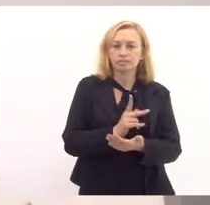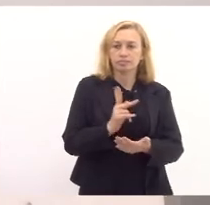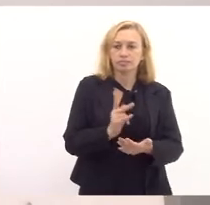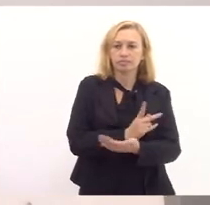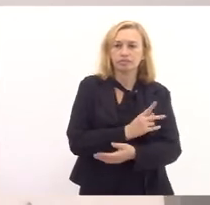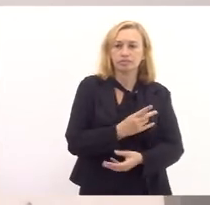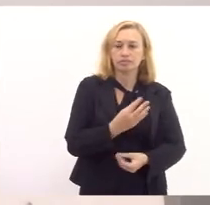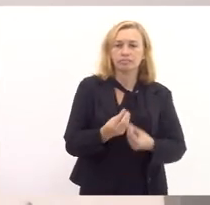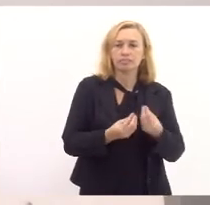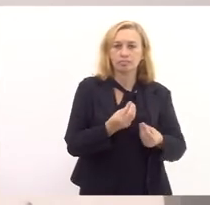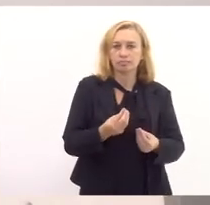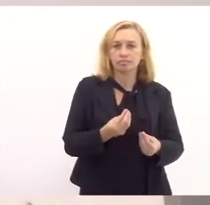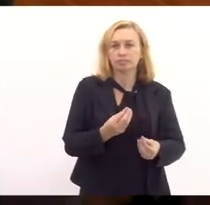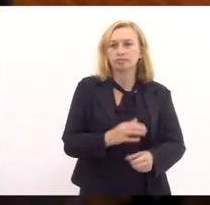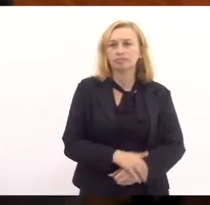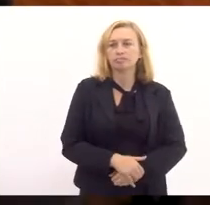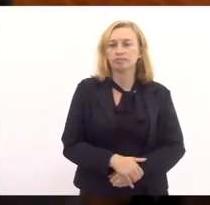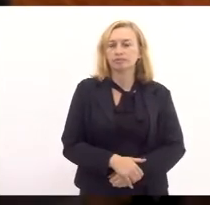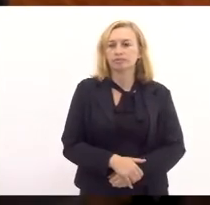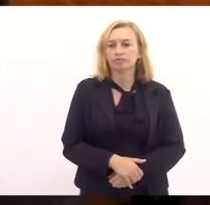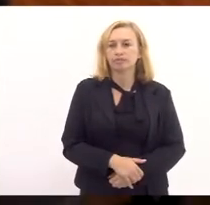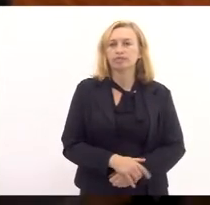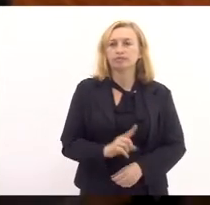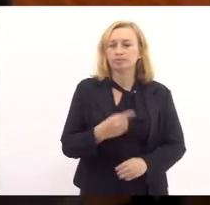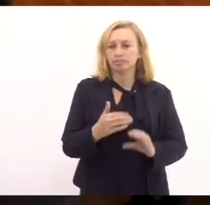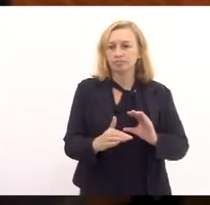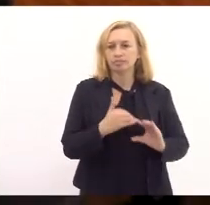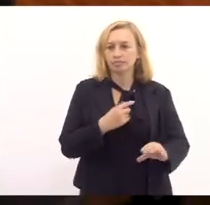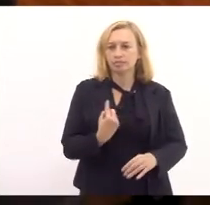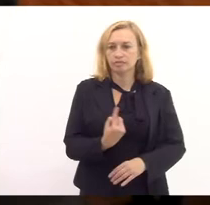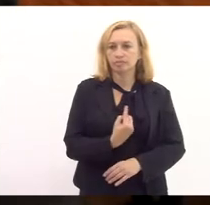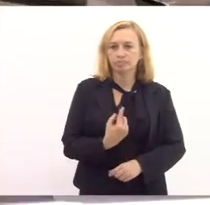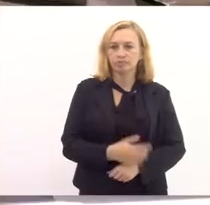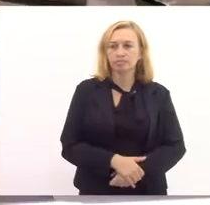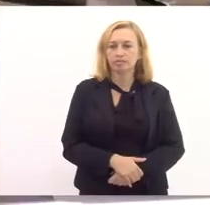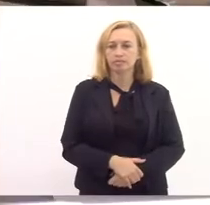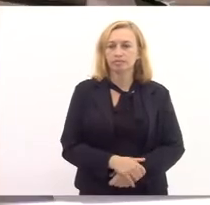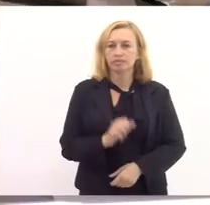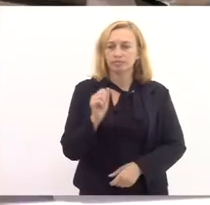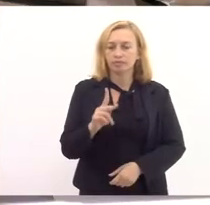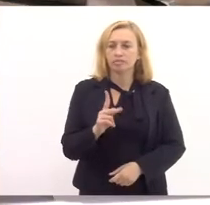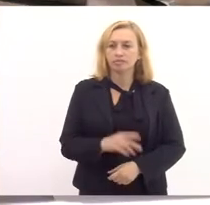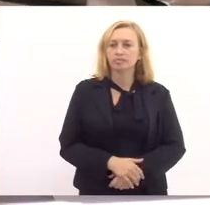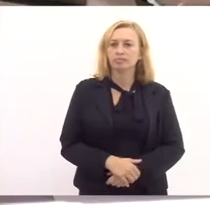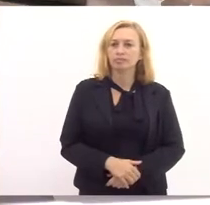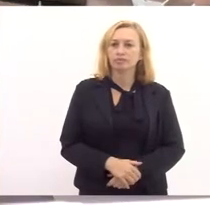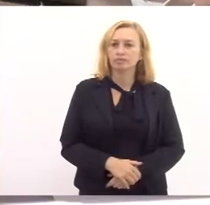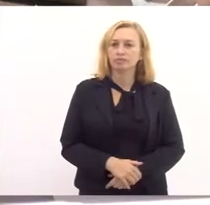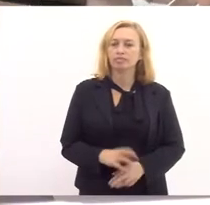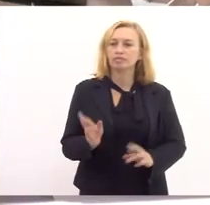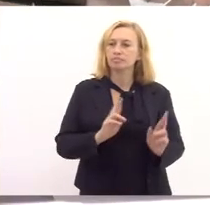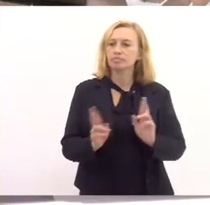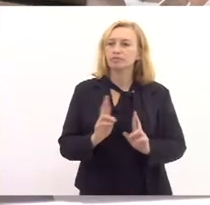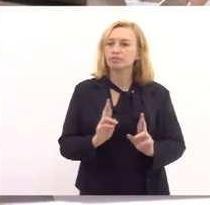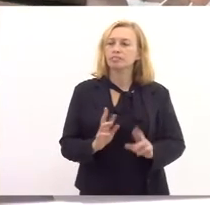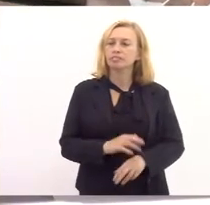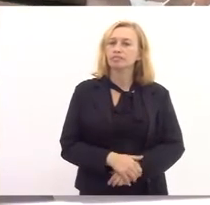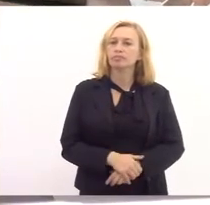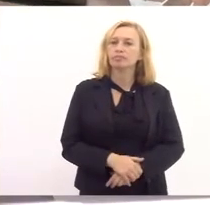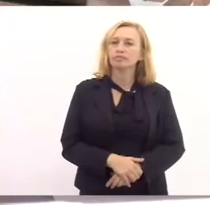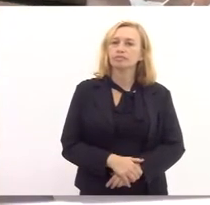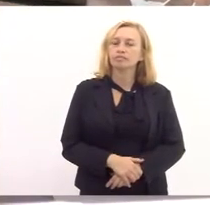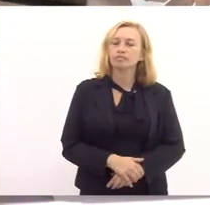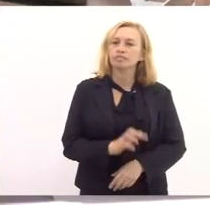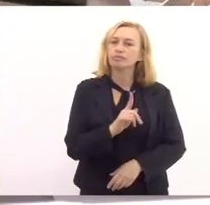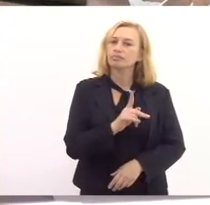essa contagem. Vamos encaminhar para a Justiça da CPI também. Está ótimo. Em relação aqui à atuação da